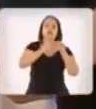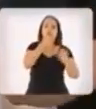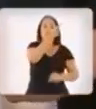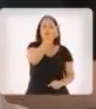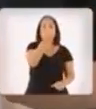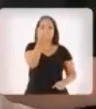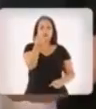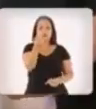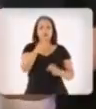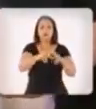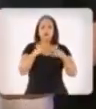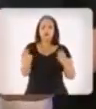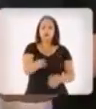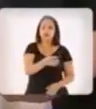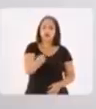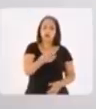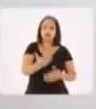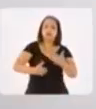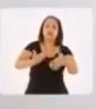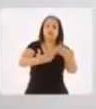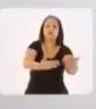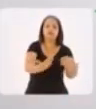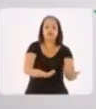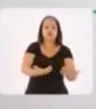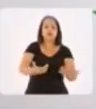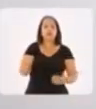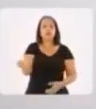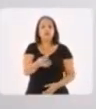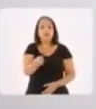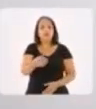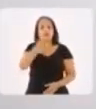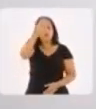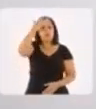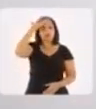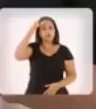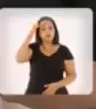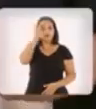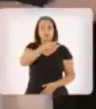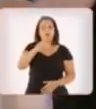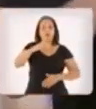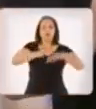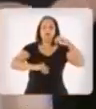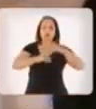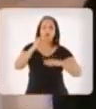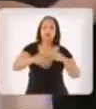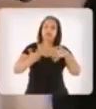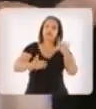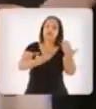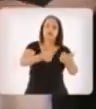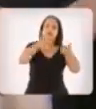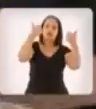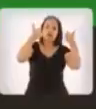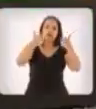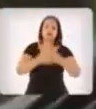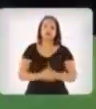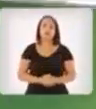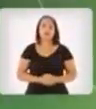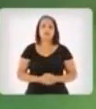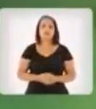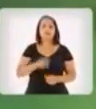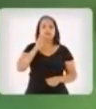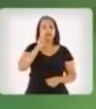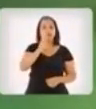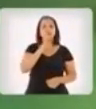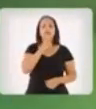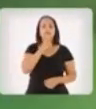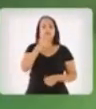fazer imediatamente um novo programa de aprimoramento e atualização dos professores, mas com base no mérito. Vai lá